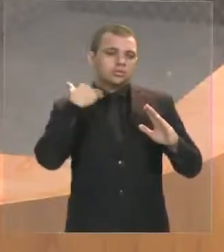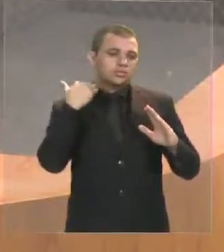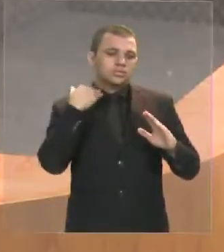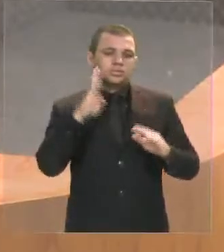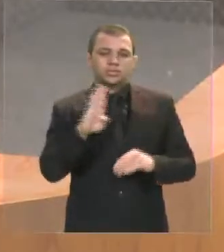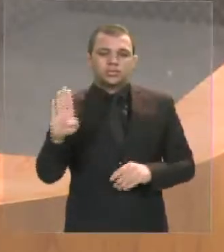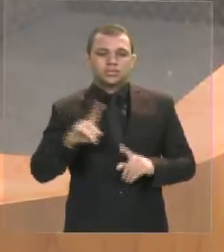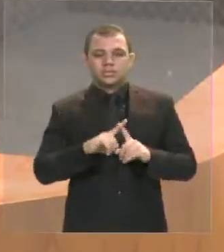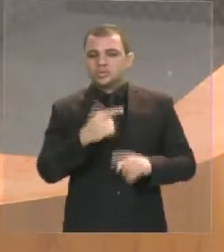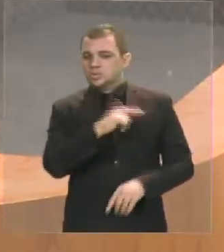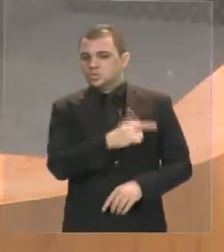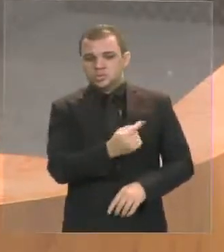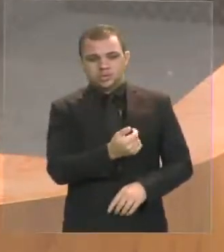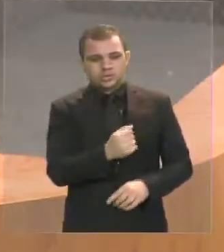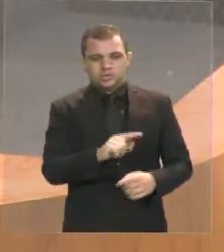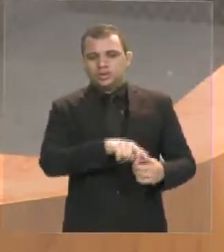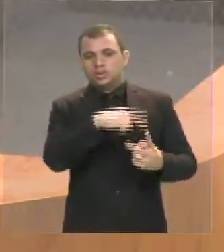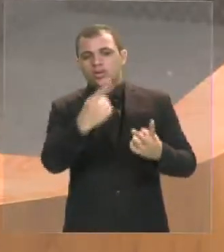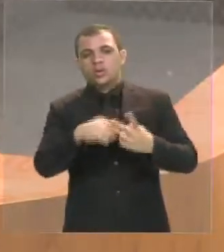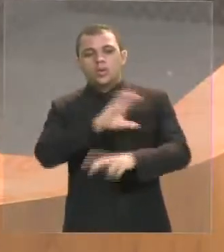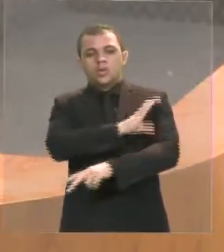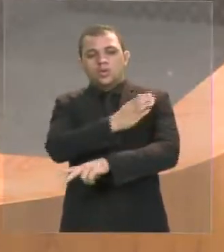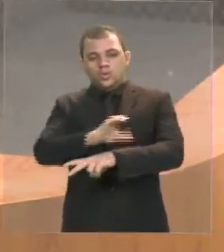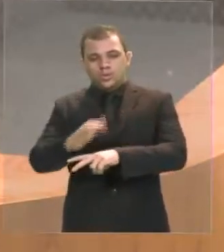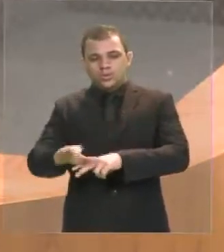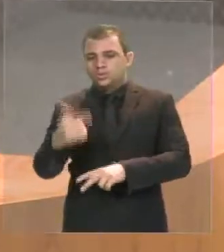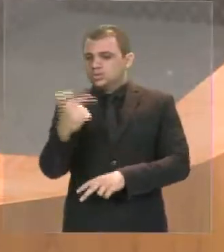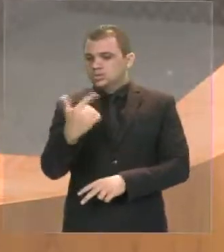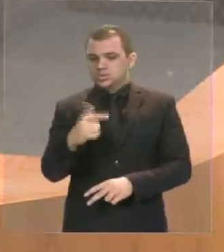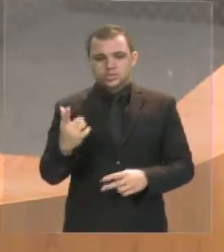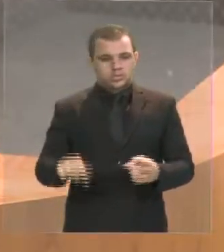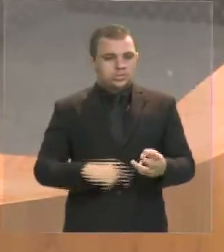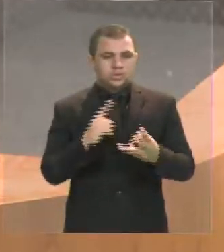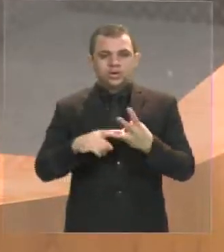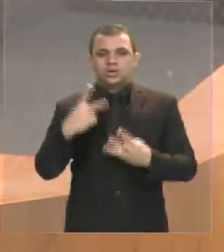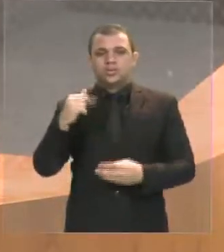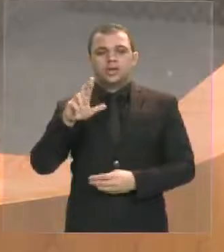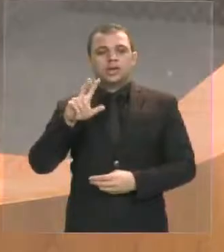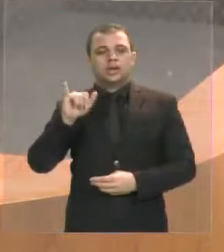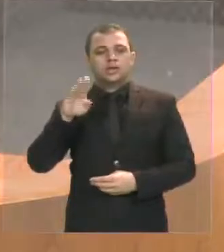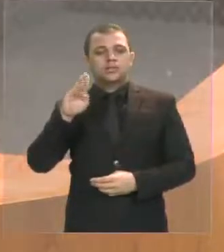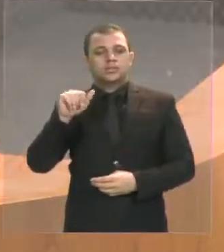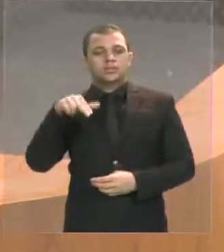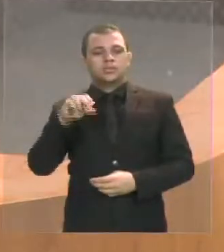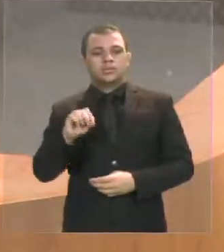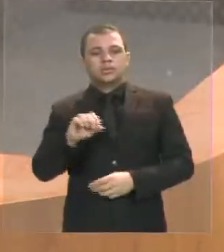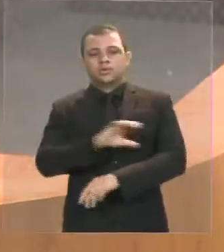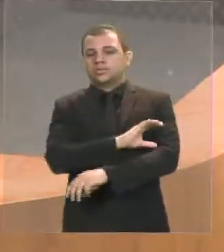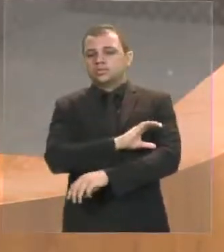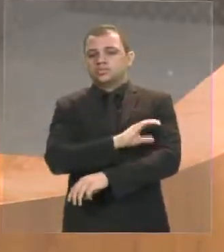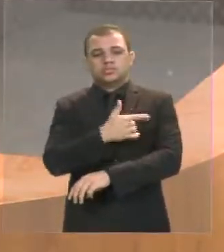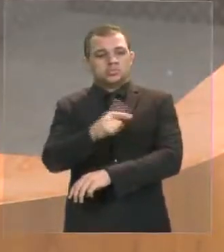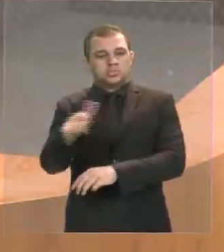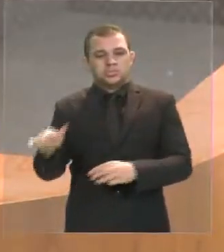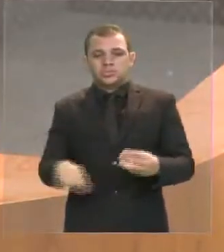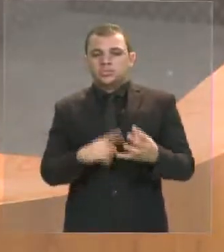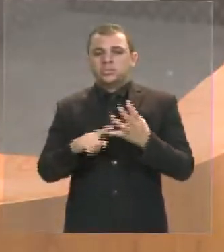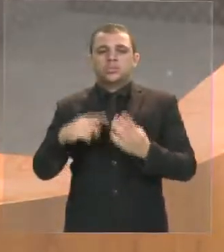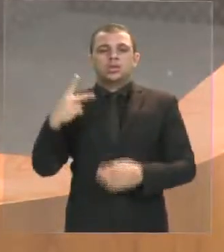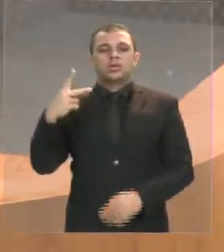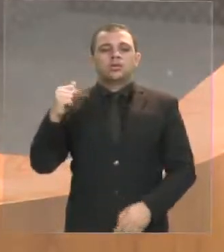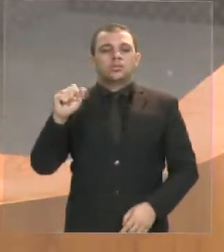em Paraibano, não funciona. Fui em Pastos Bons, não tem nenhum banco. Aí eu fui em São João dos Patos. Vossa Excelência conhece